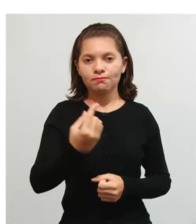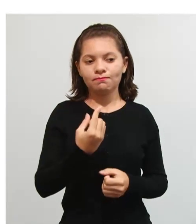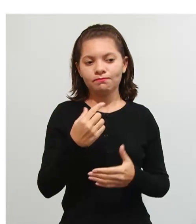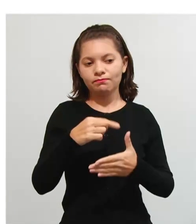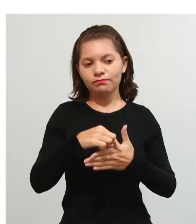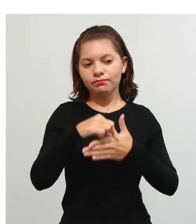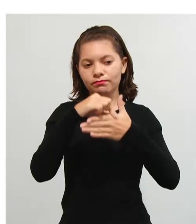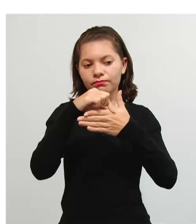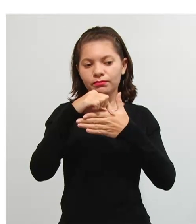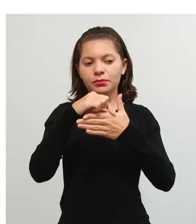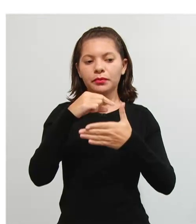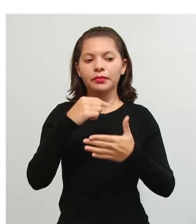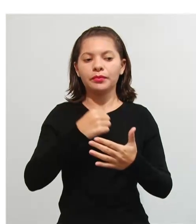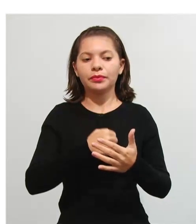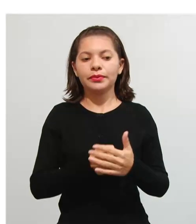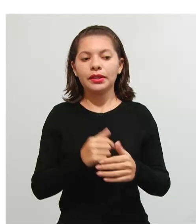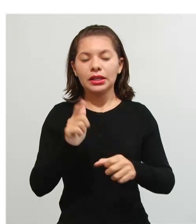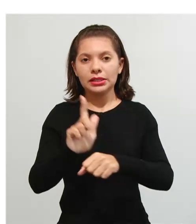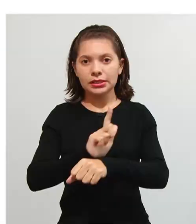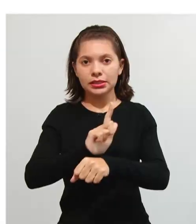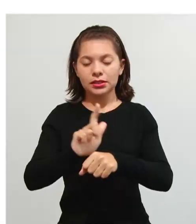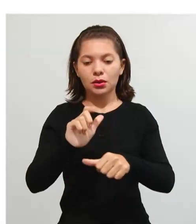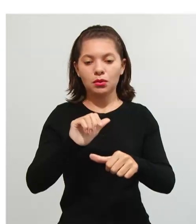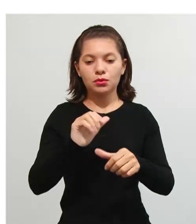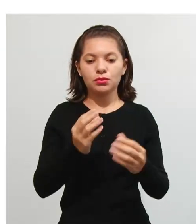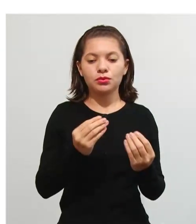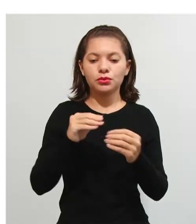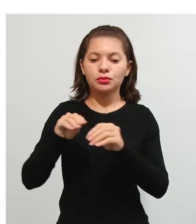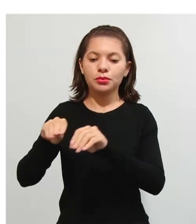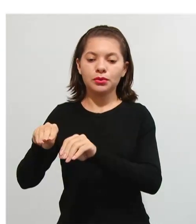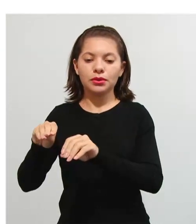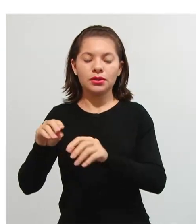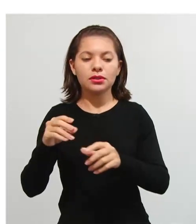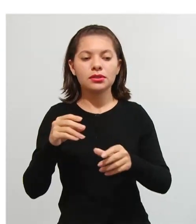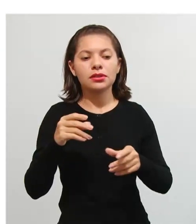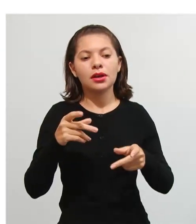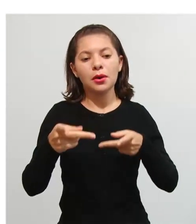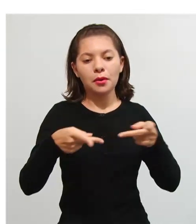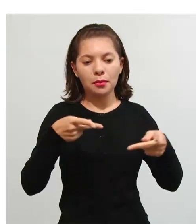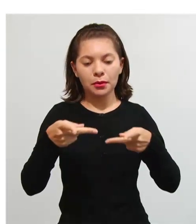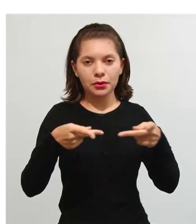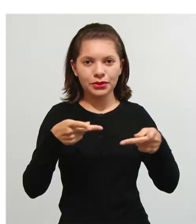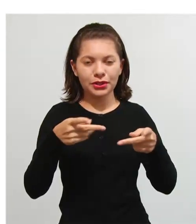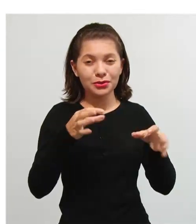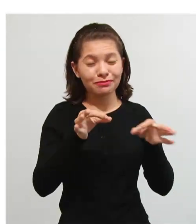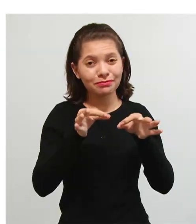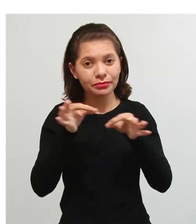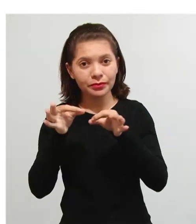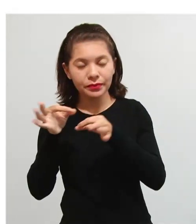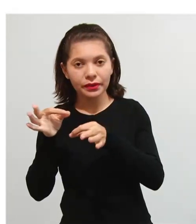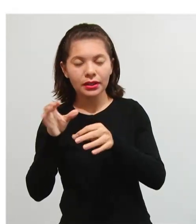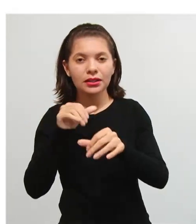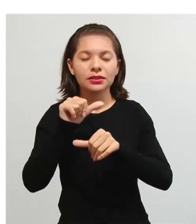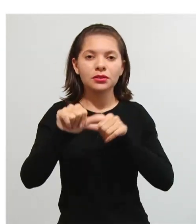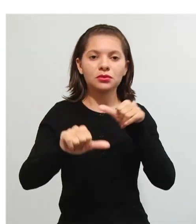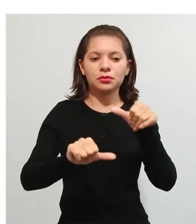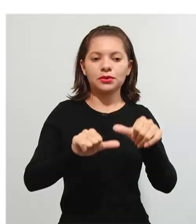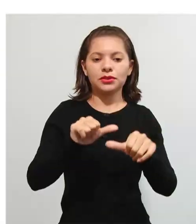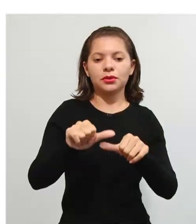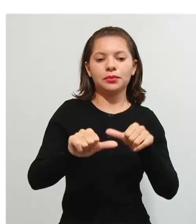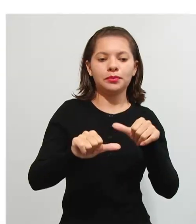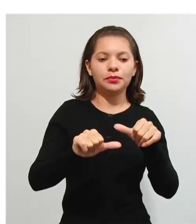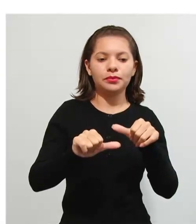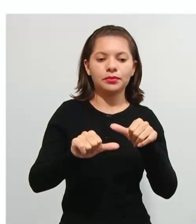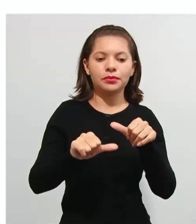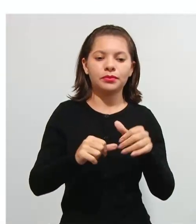liderados. Então, a gestão da mudança, ela é um projeto que é ordenado de transformação, seja